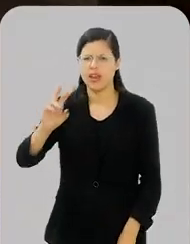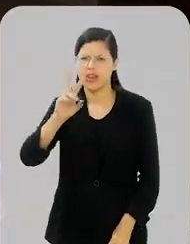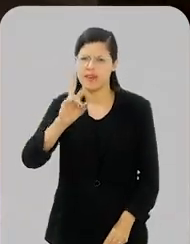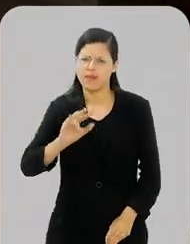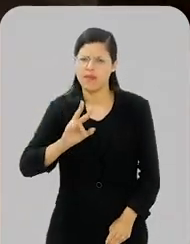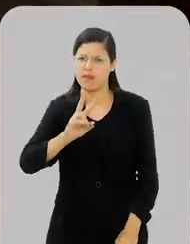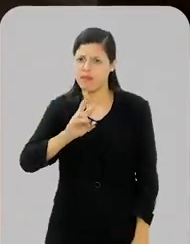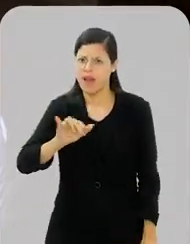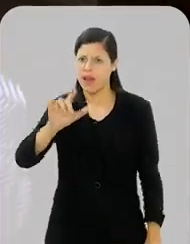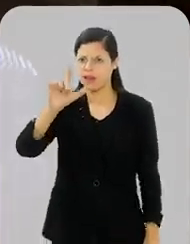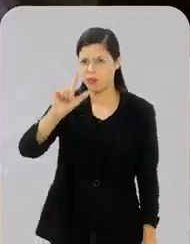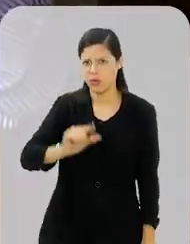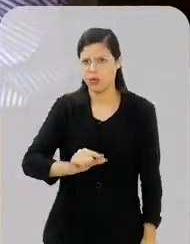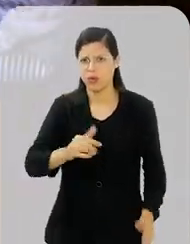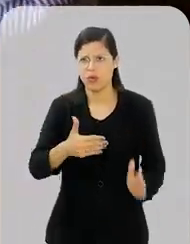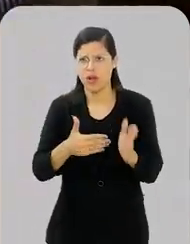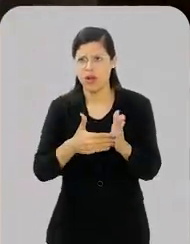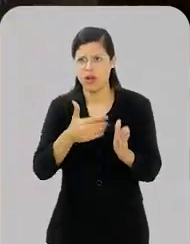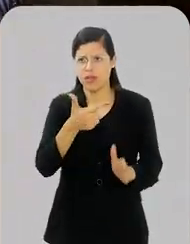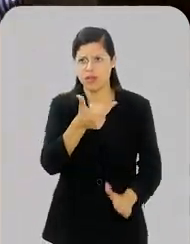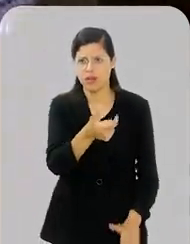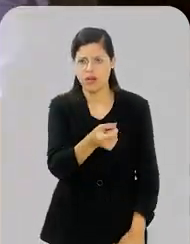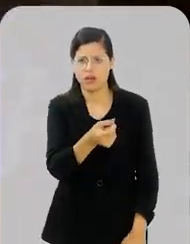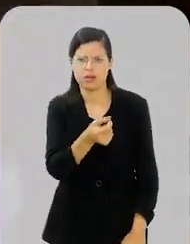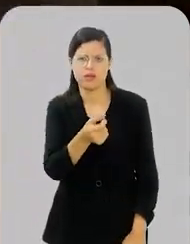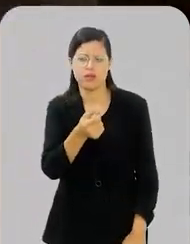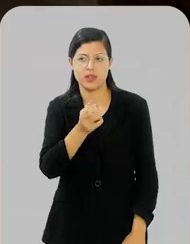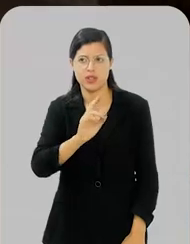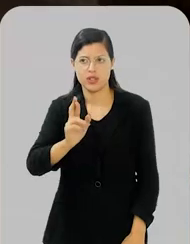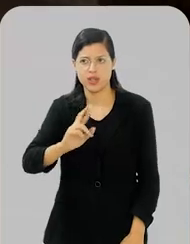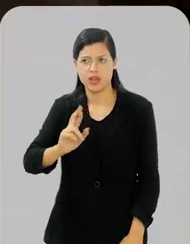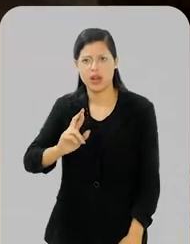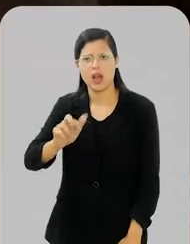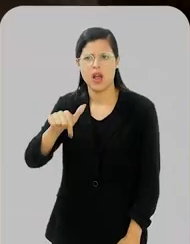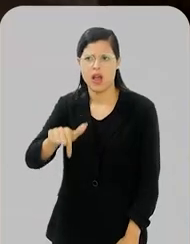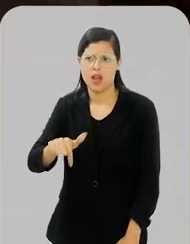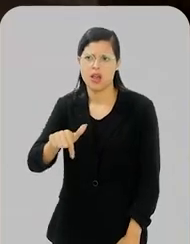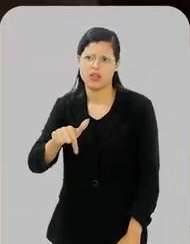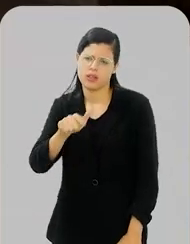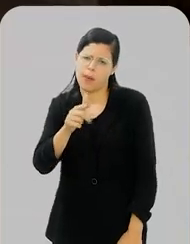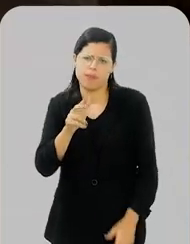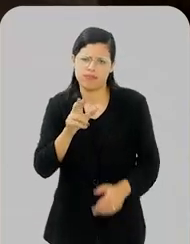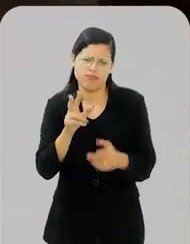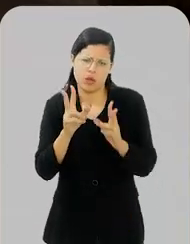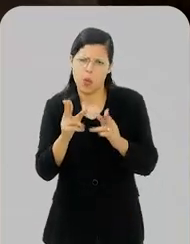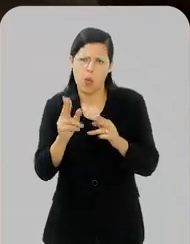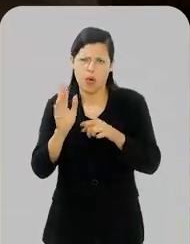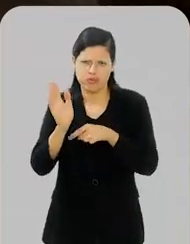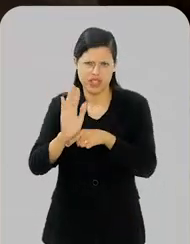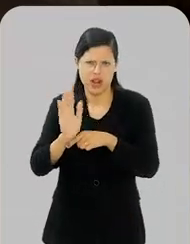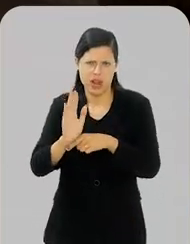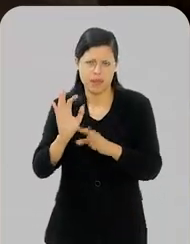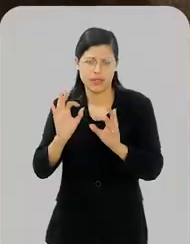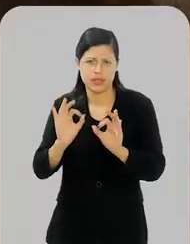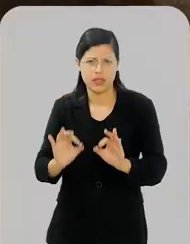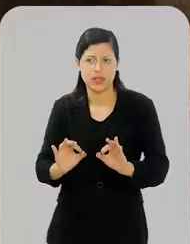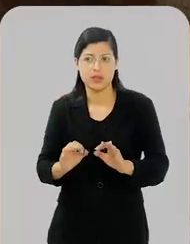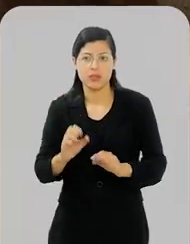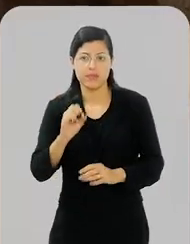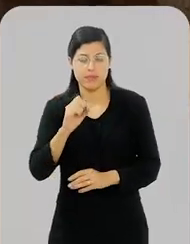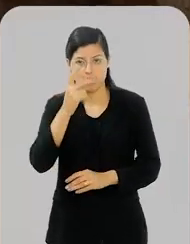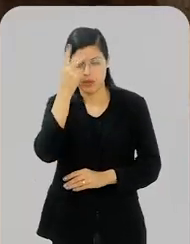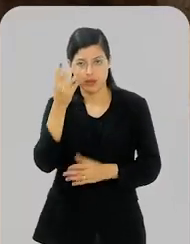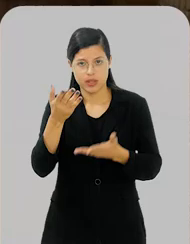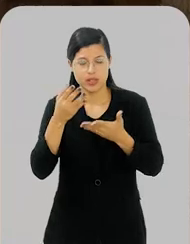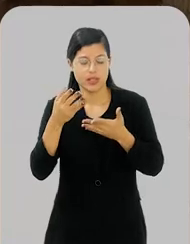cassino. E vai diminuindo até chegar aos R$ 20 da galeria. R$ 20 é um preço de cinema, não? Para quem